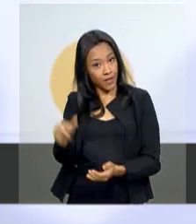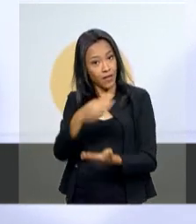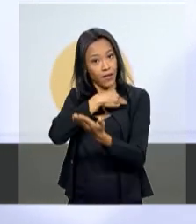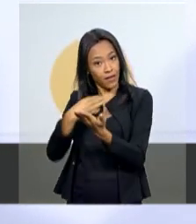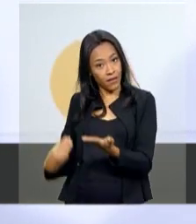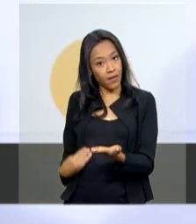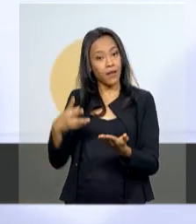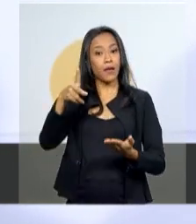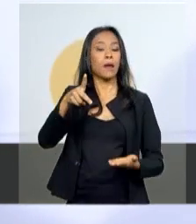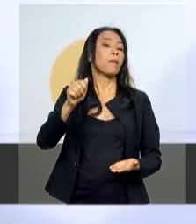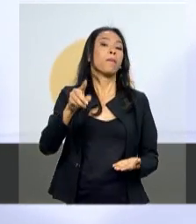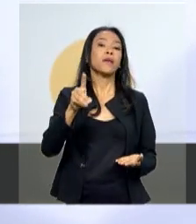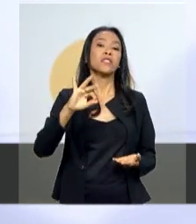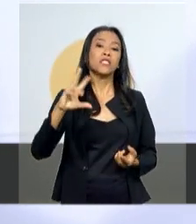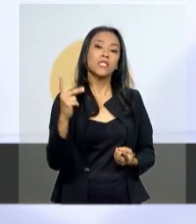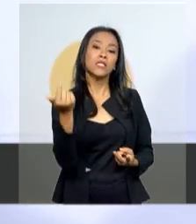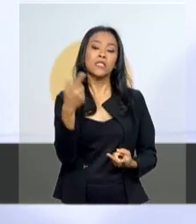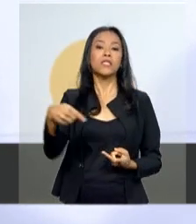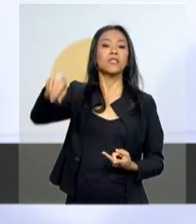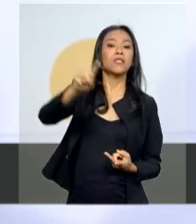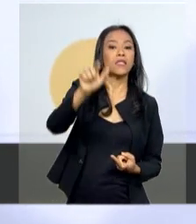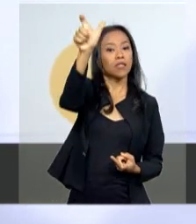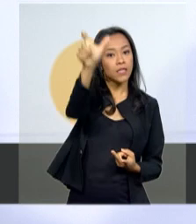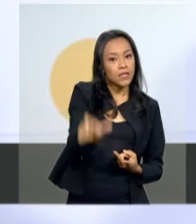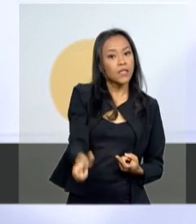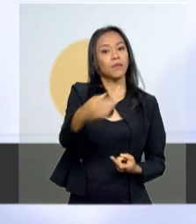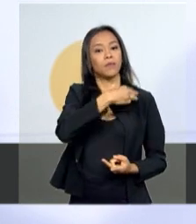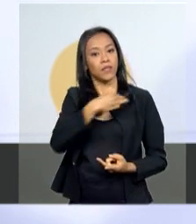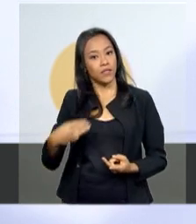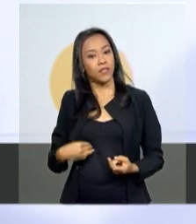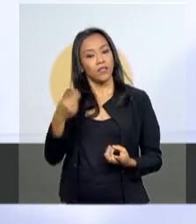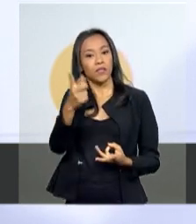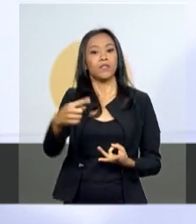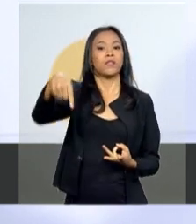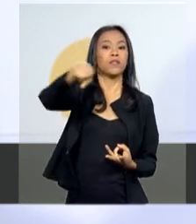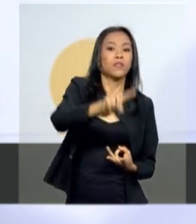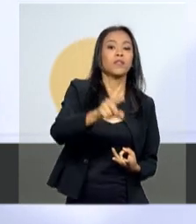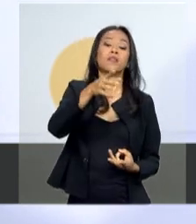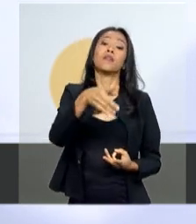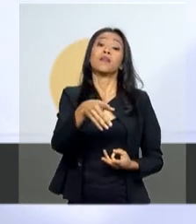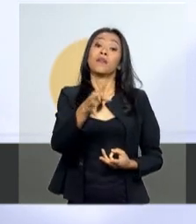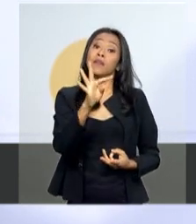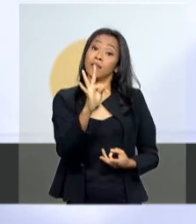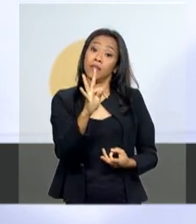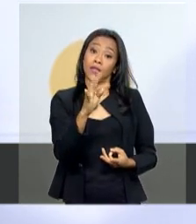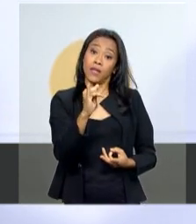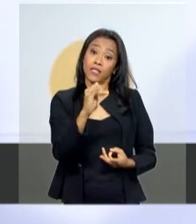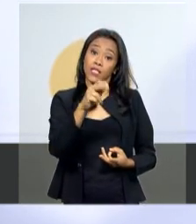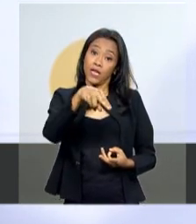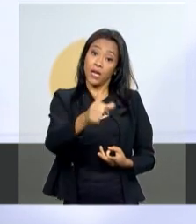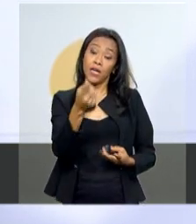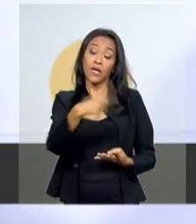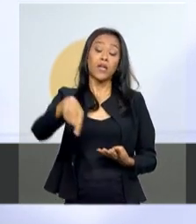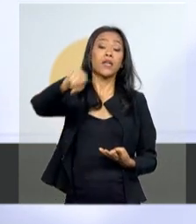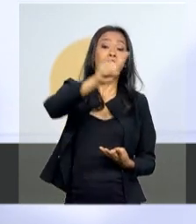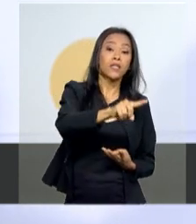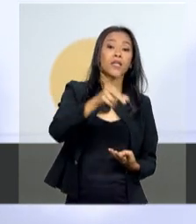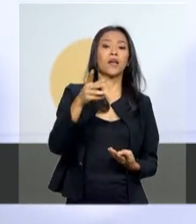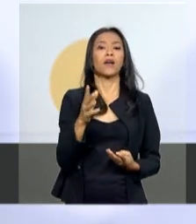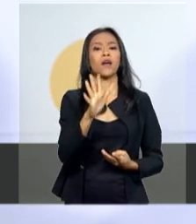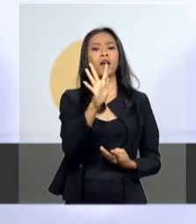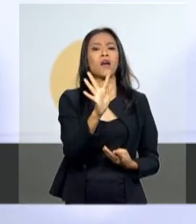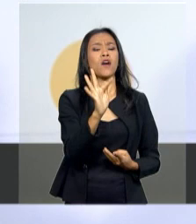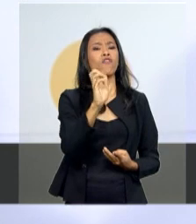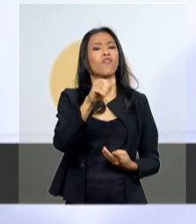joaquim silva e luna um sério caio vieira de mello a tatiana alvarenga wagner rosário do ronaldo fonseca